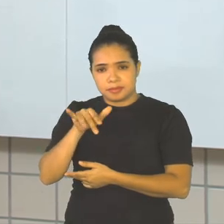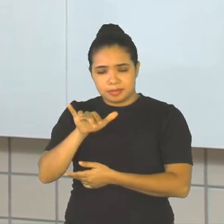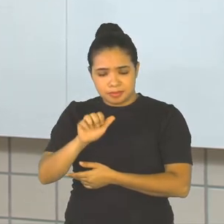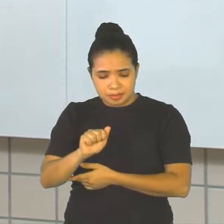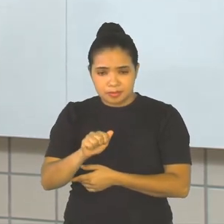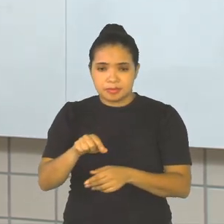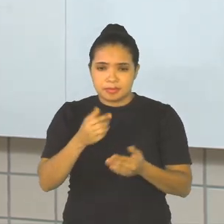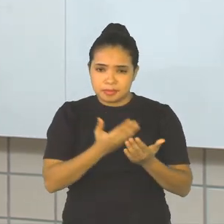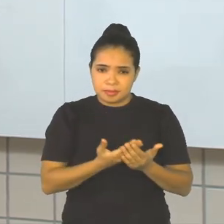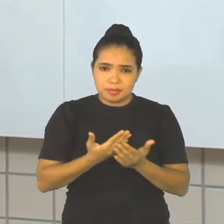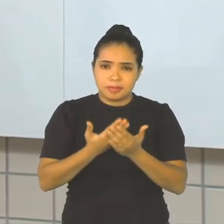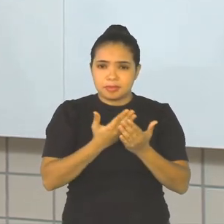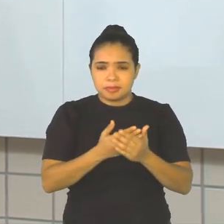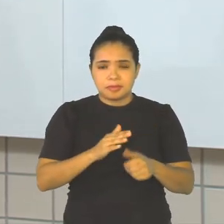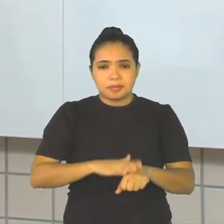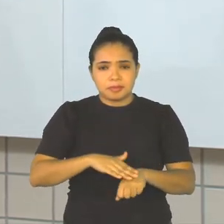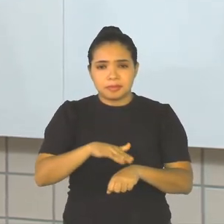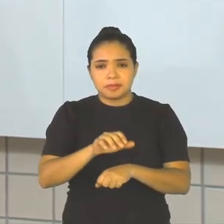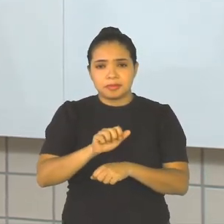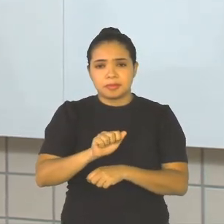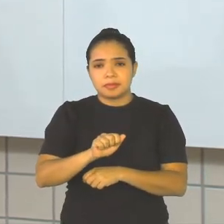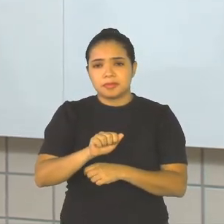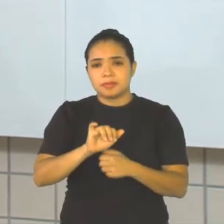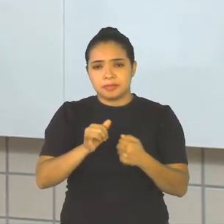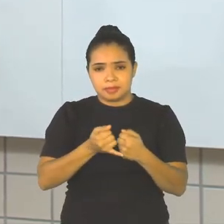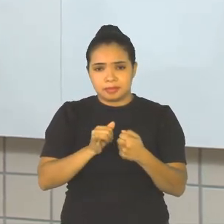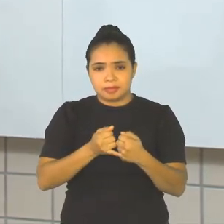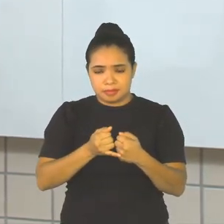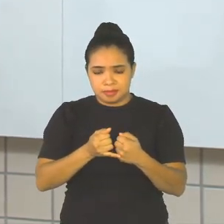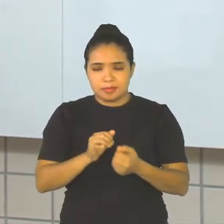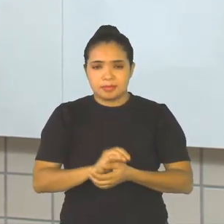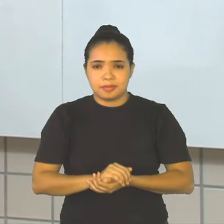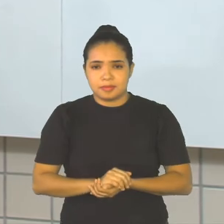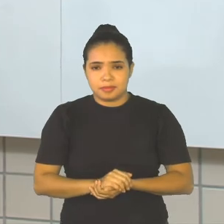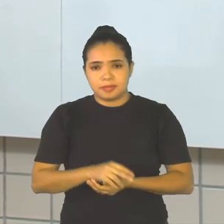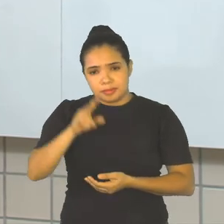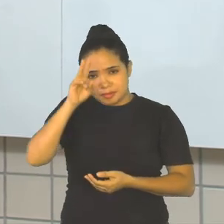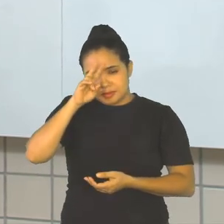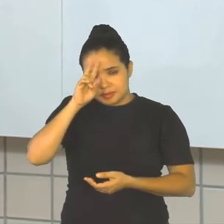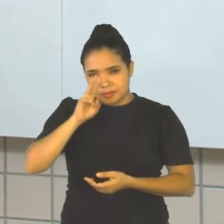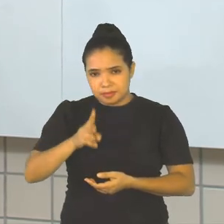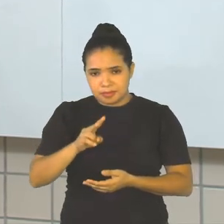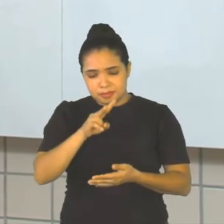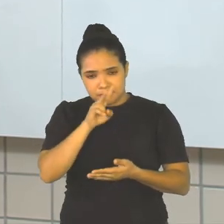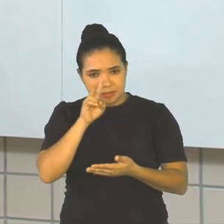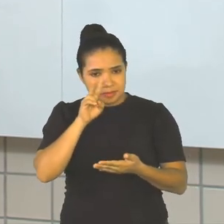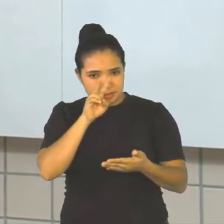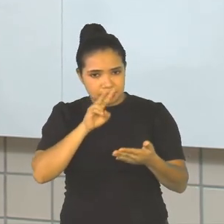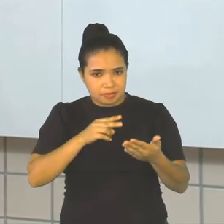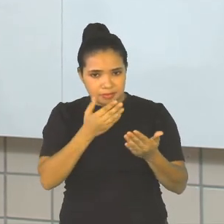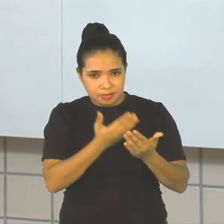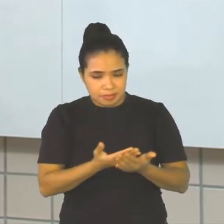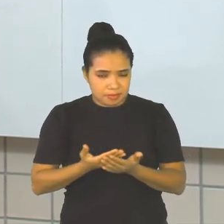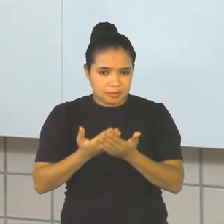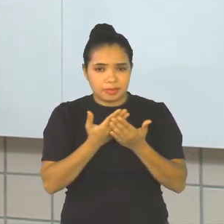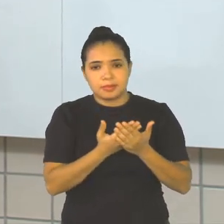e estudamos um pouquinho sobre adjetivos. Lembrando sempre, para assistir às nossas